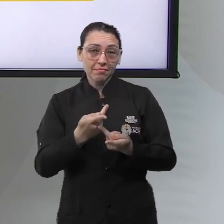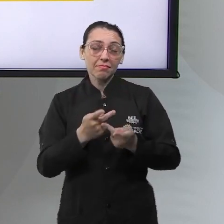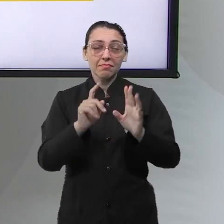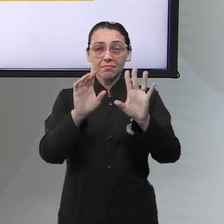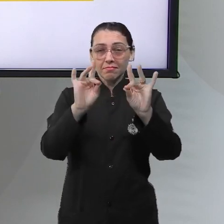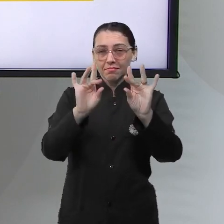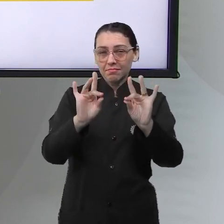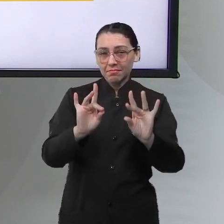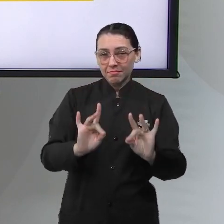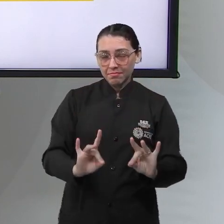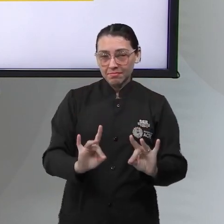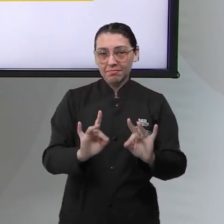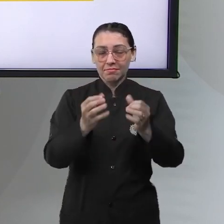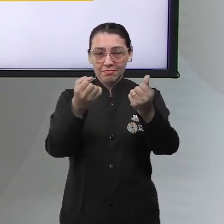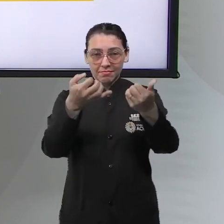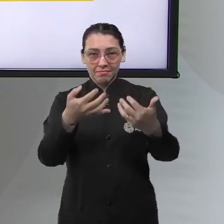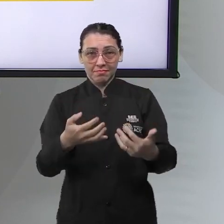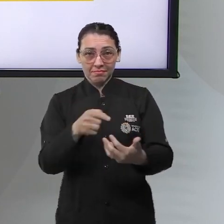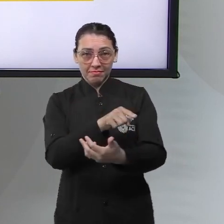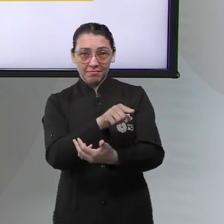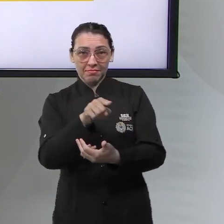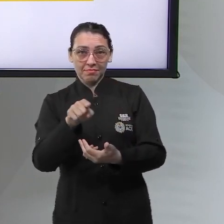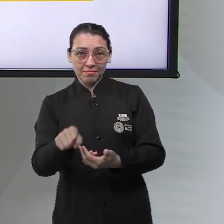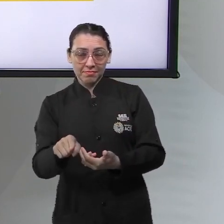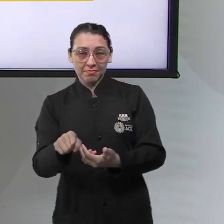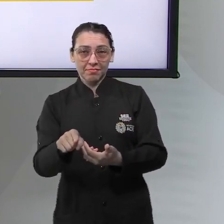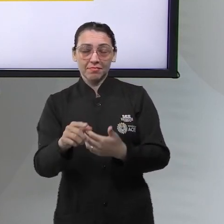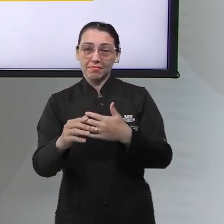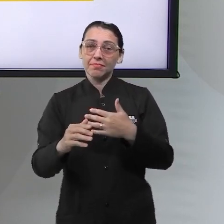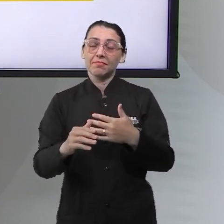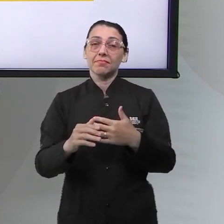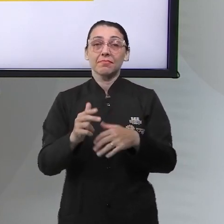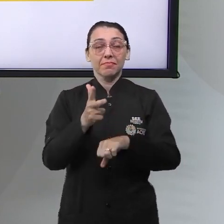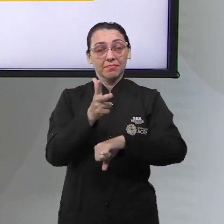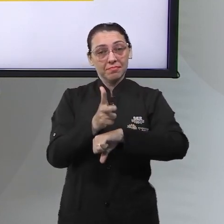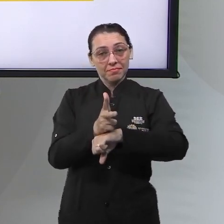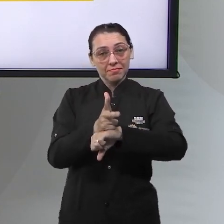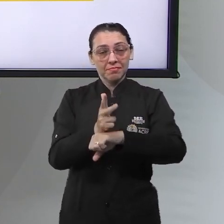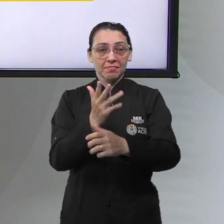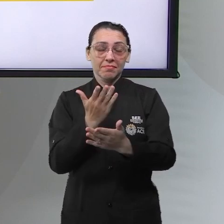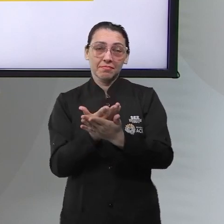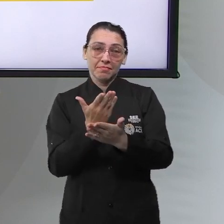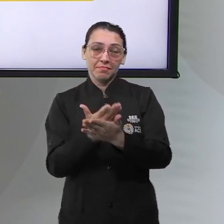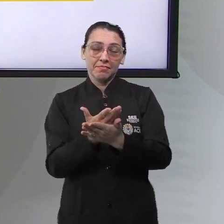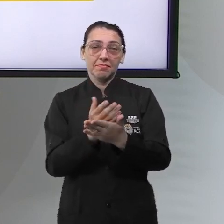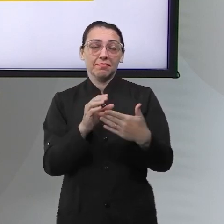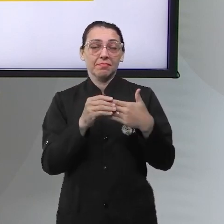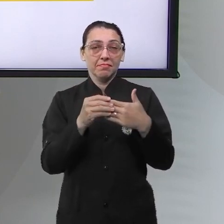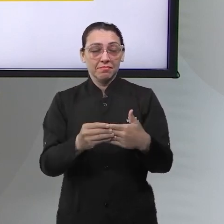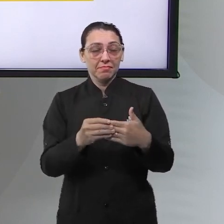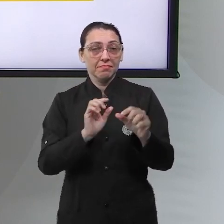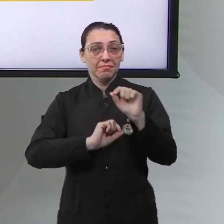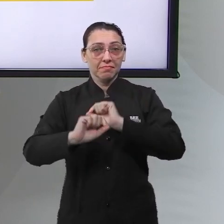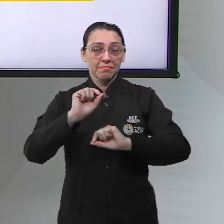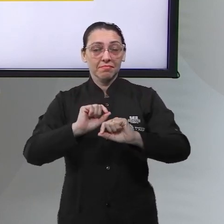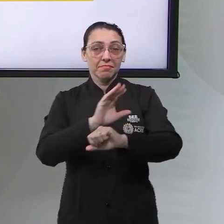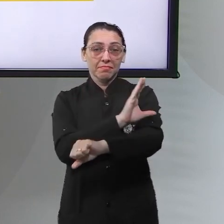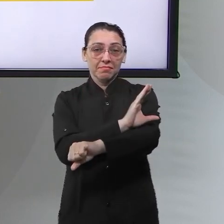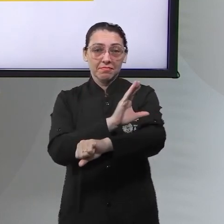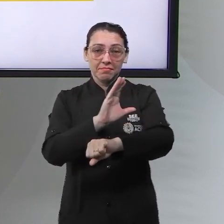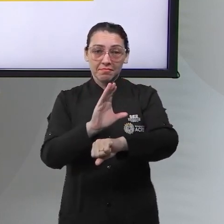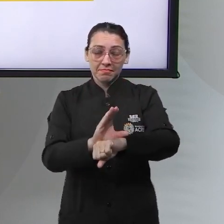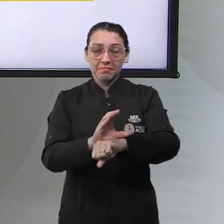tecendo considerações a vocês ao longo desta videoaula, trata a respeito da